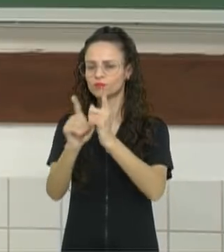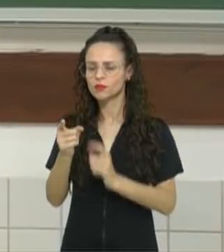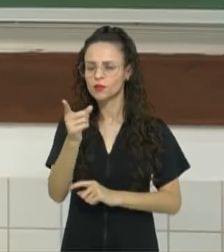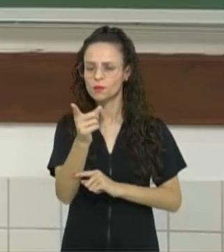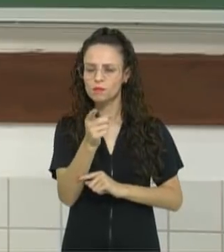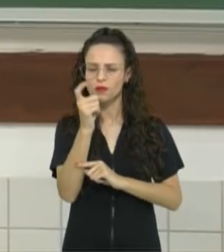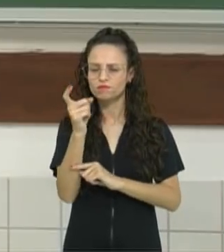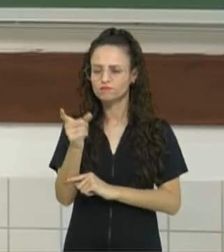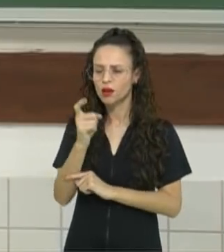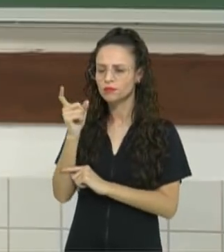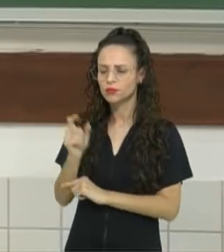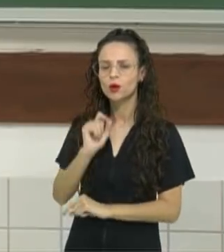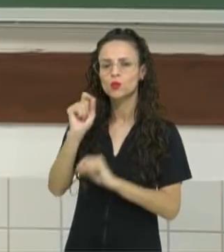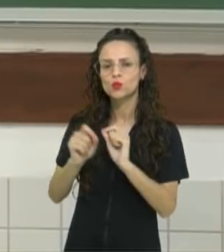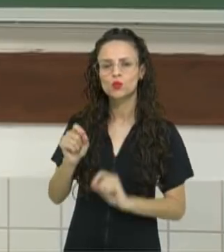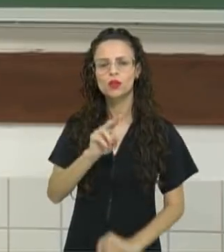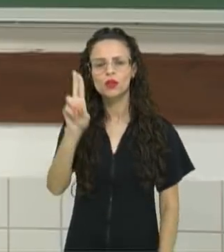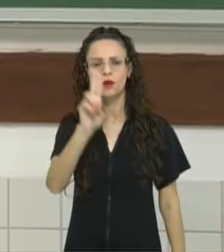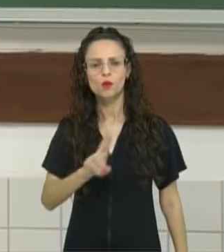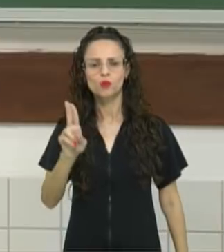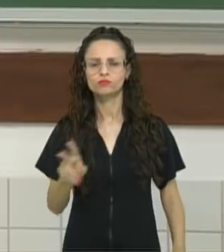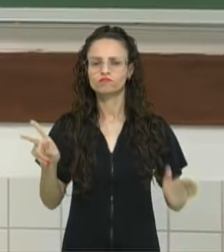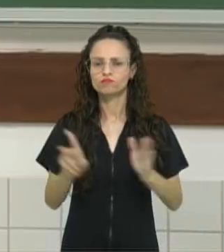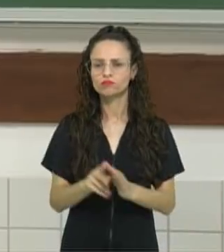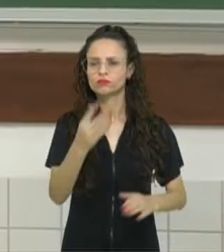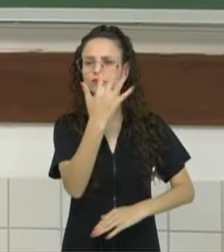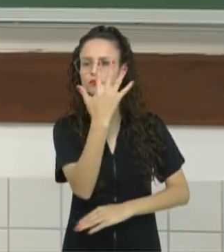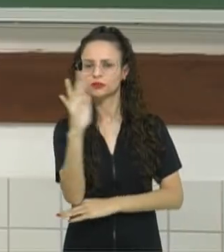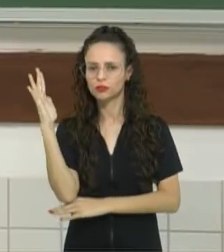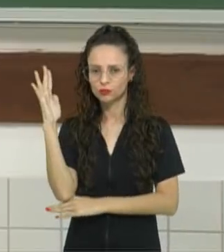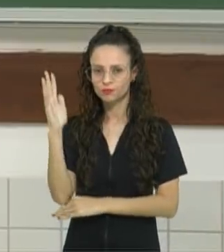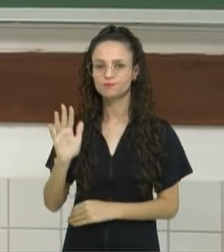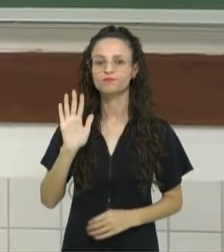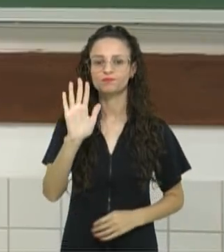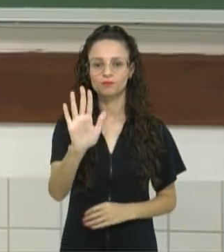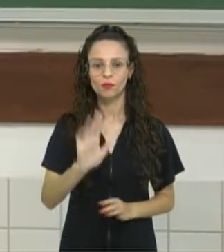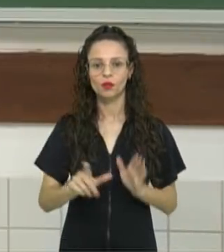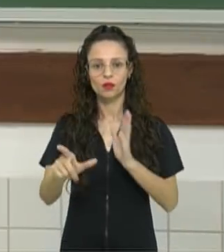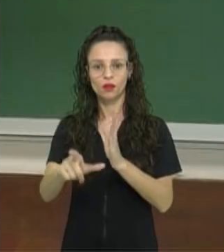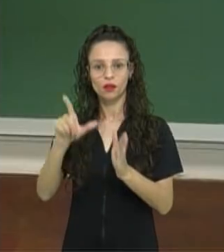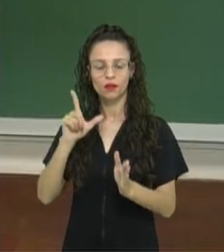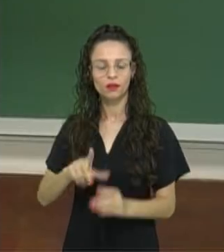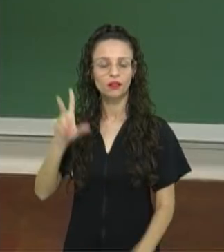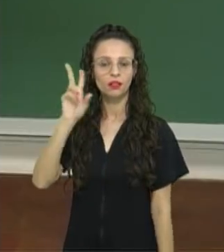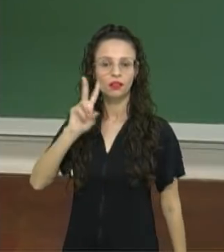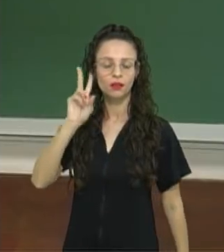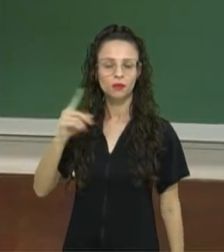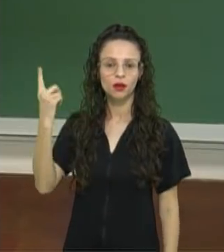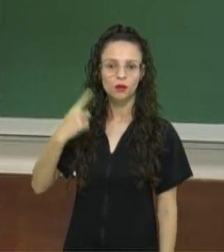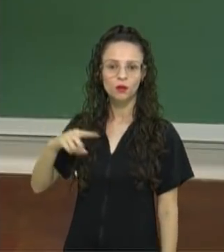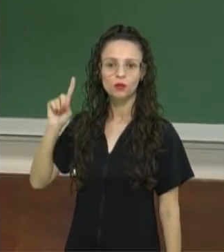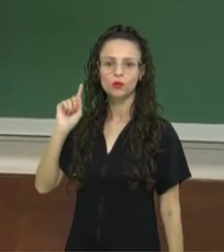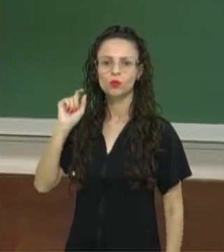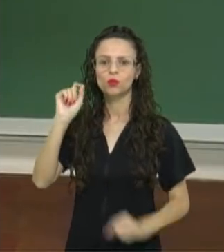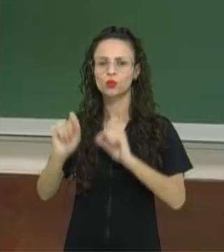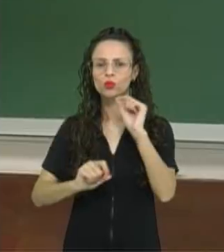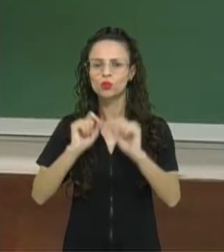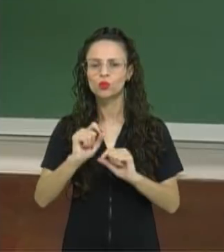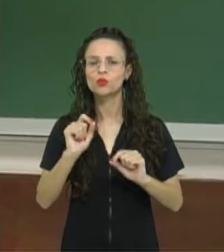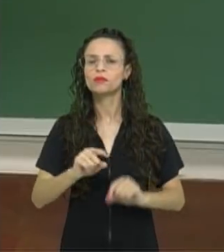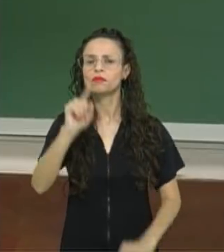o uso dos recursos naturais. Mas antes, vamos relembrar o que são